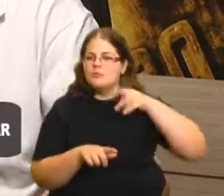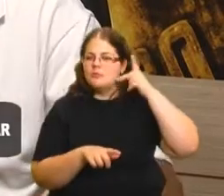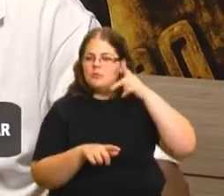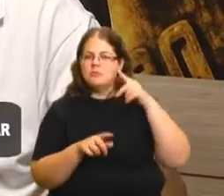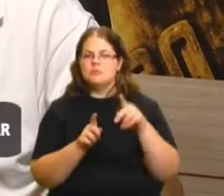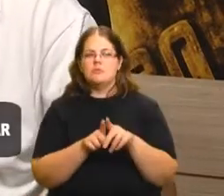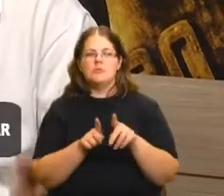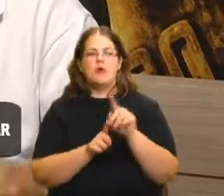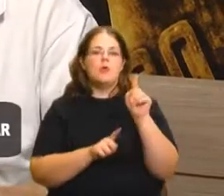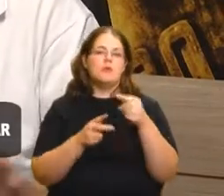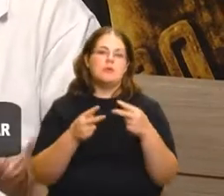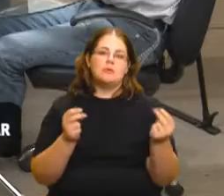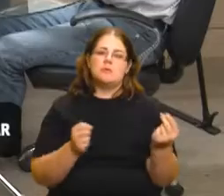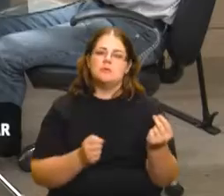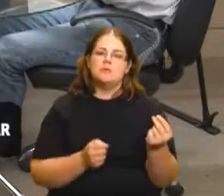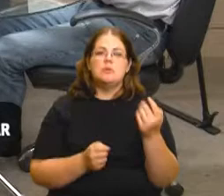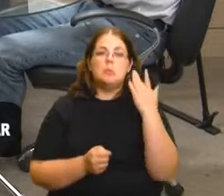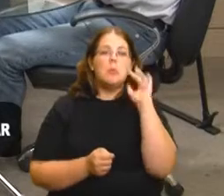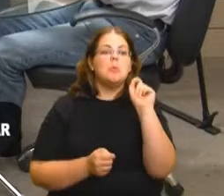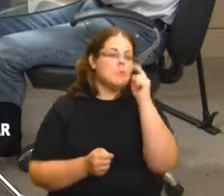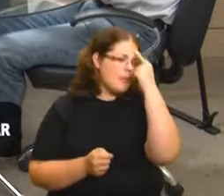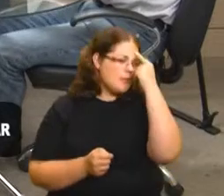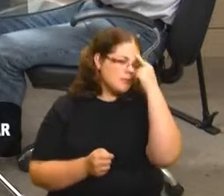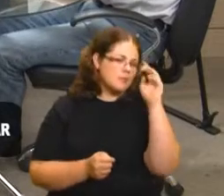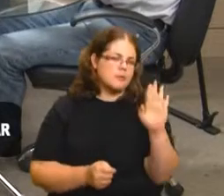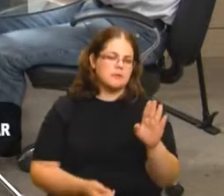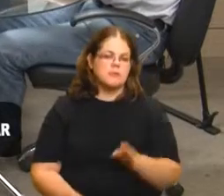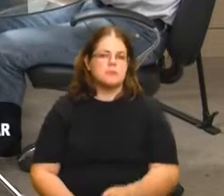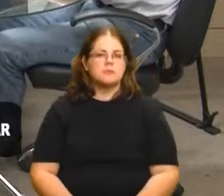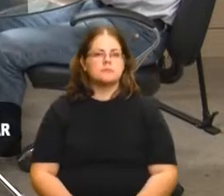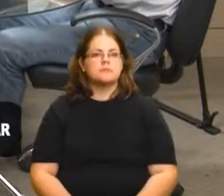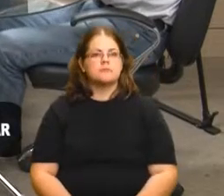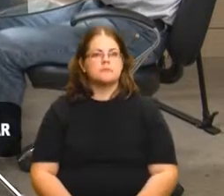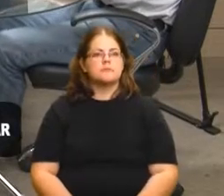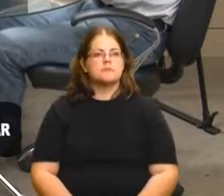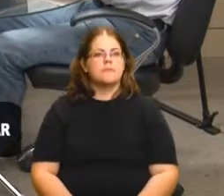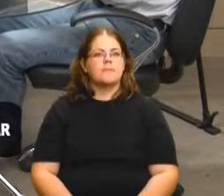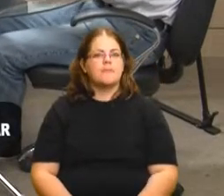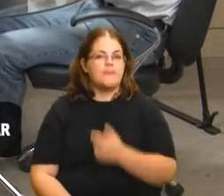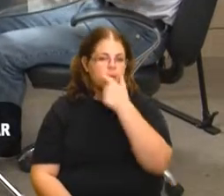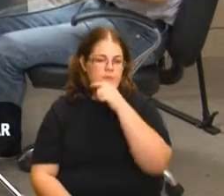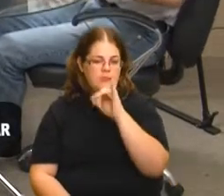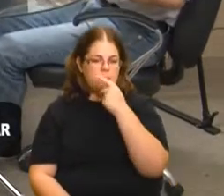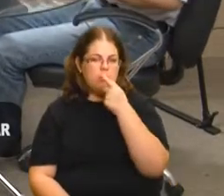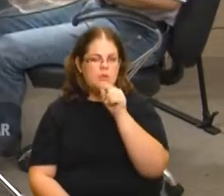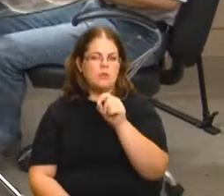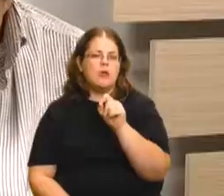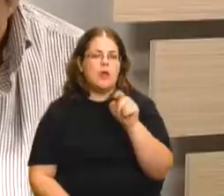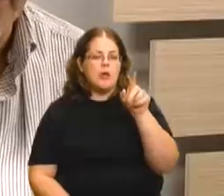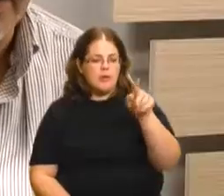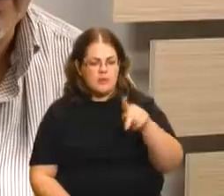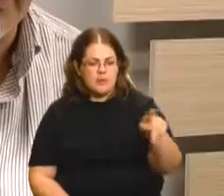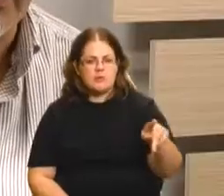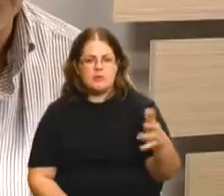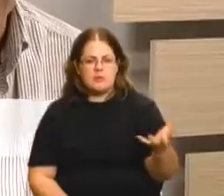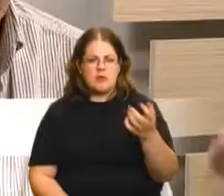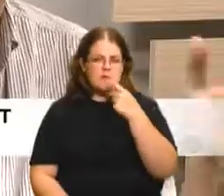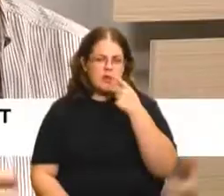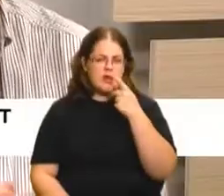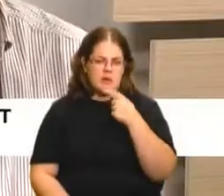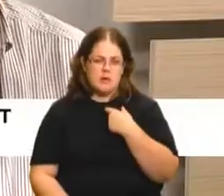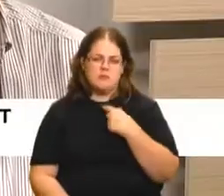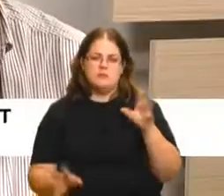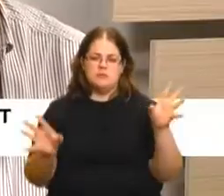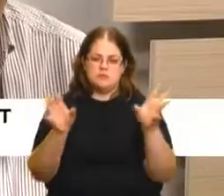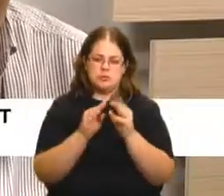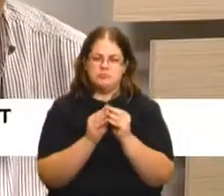que de qualquer outra ordem, mas eu não posso saber o que eles pensavam. O que o professor Lucas está tentando dizer para responder, né, sei que o nosso